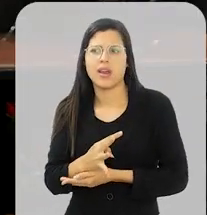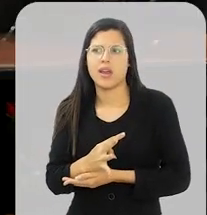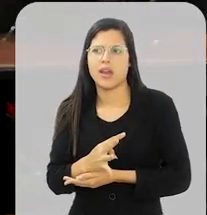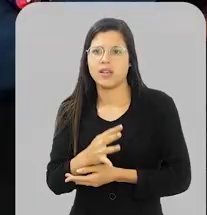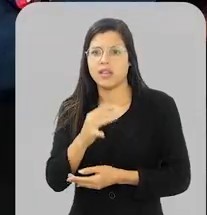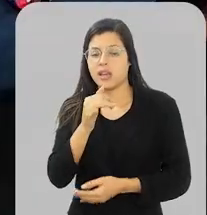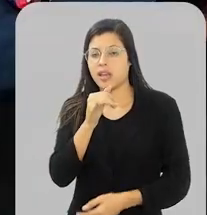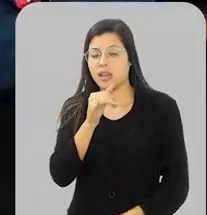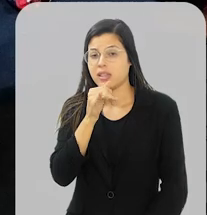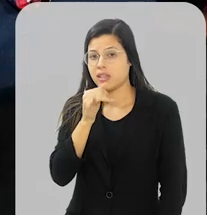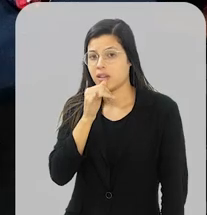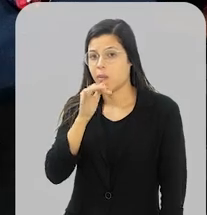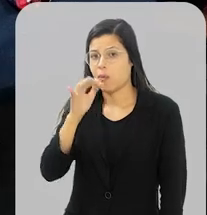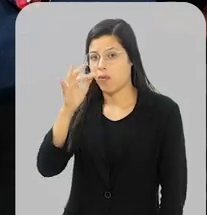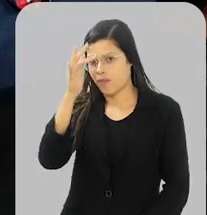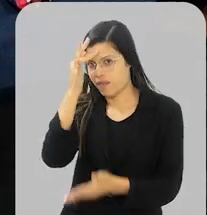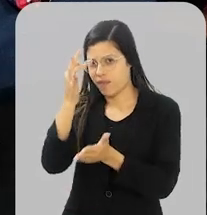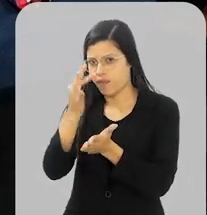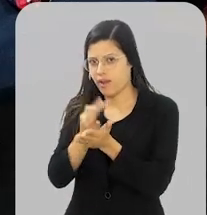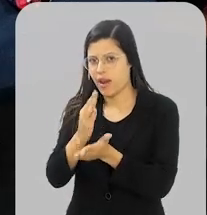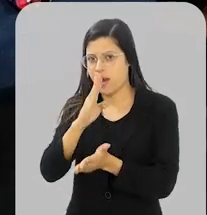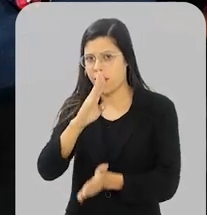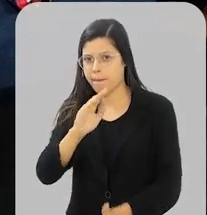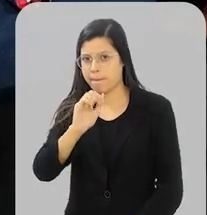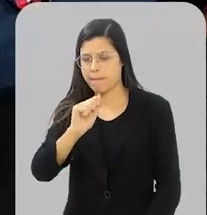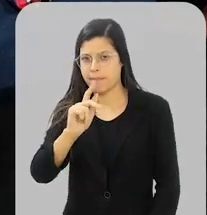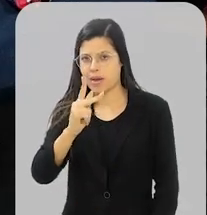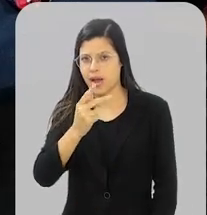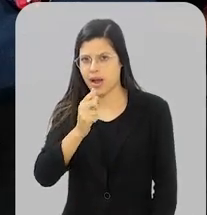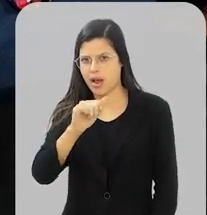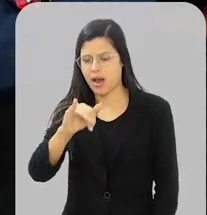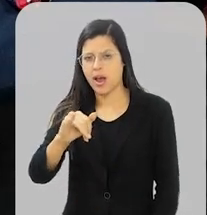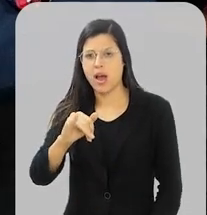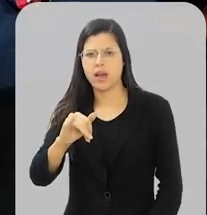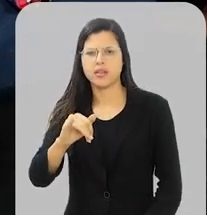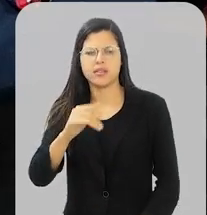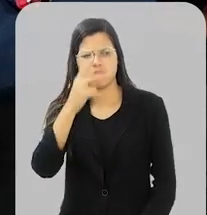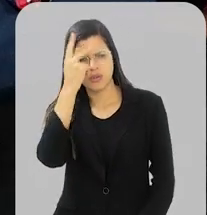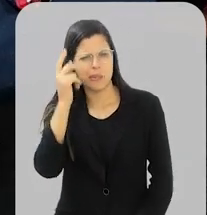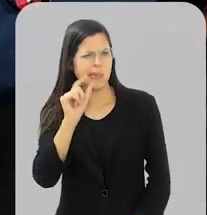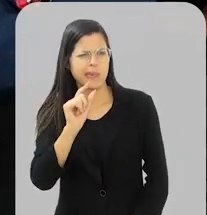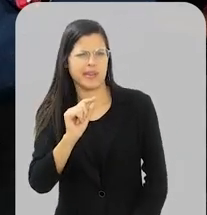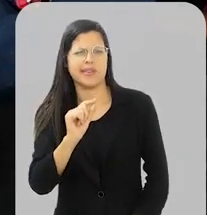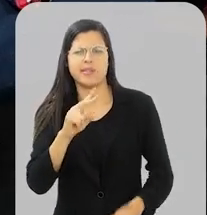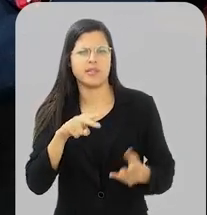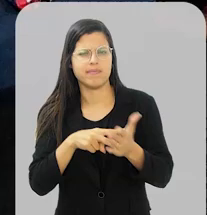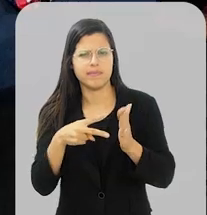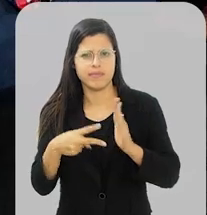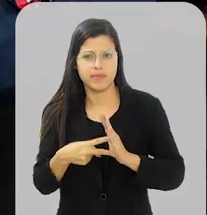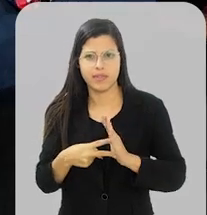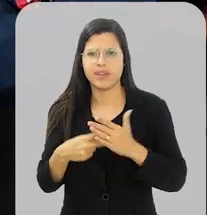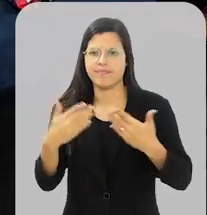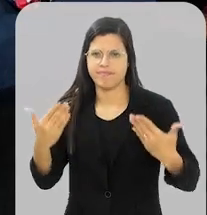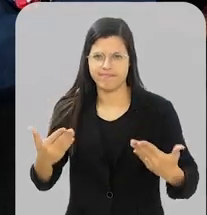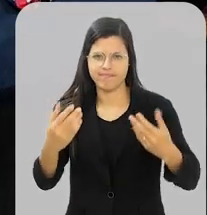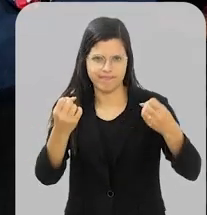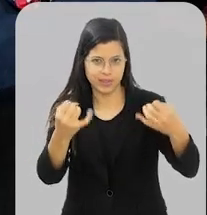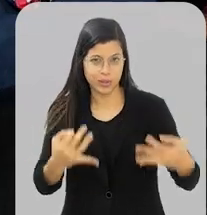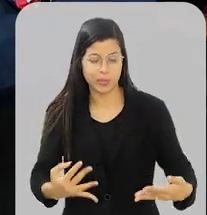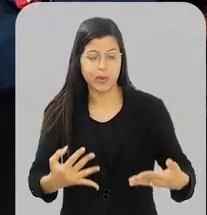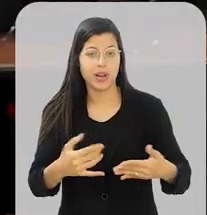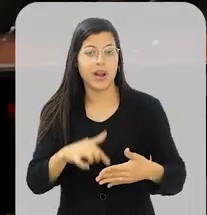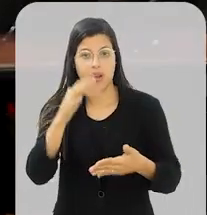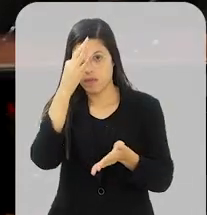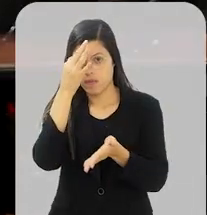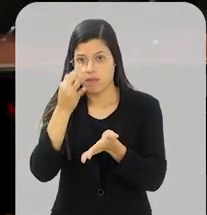conhecem, conhece, não são como a muito fé Bahá'í, divulgadas. por exemplo. Isso. Muitas pessoas, quando eu falo fé Bahá'í, mas o que é fé Bahá'í? Aliás,